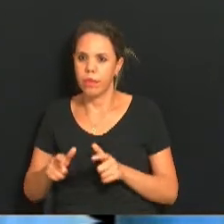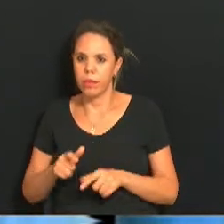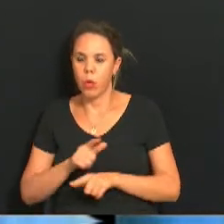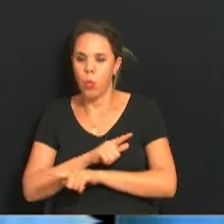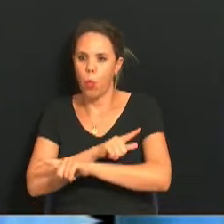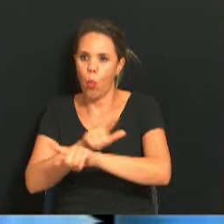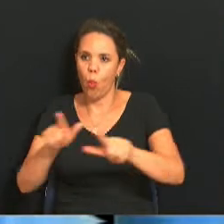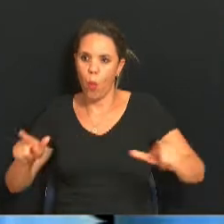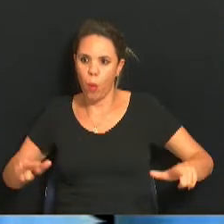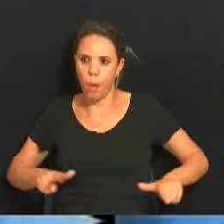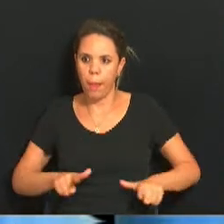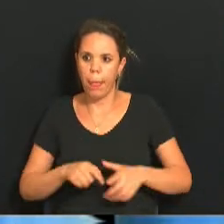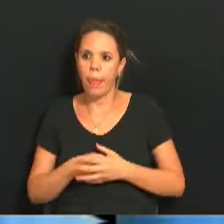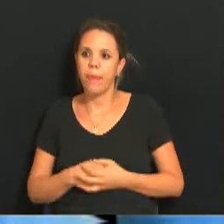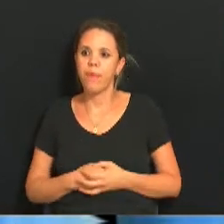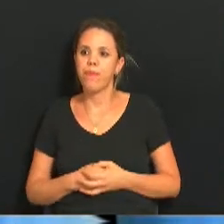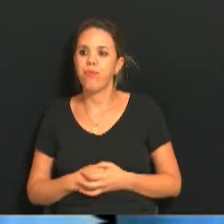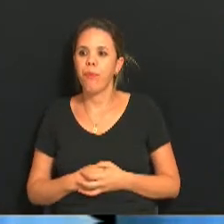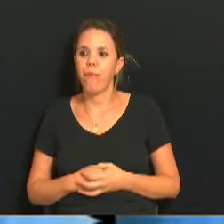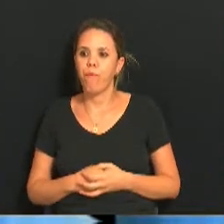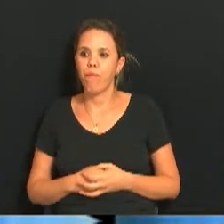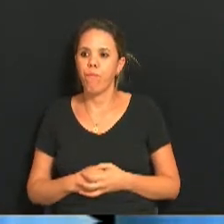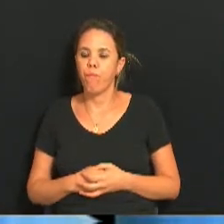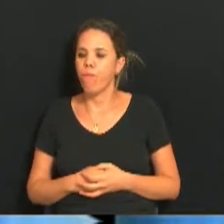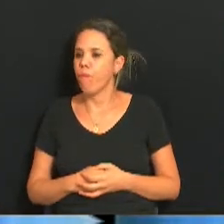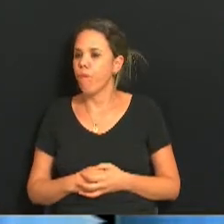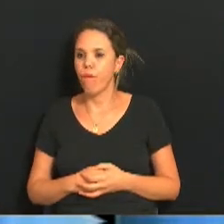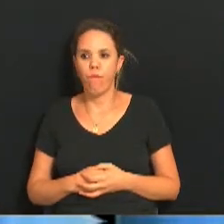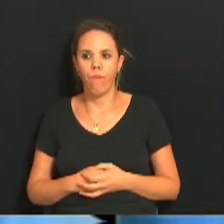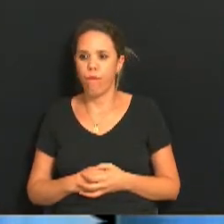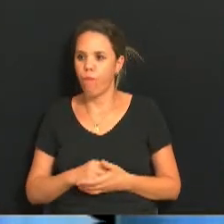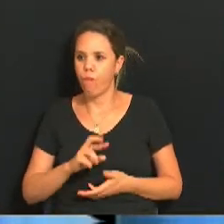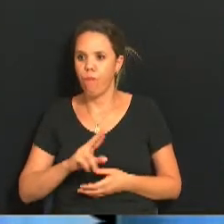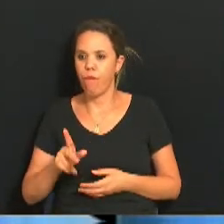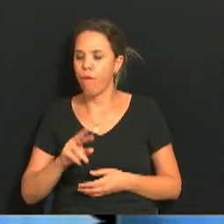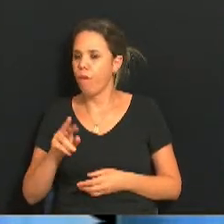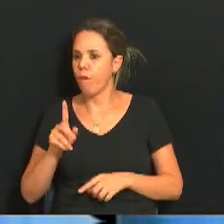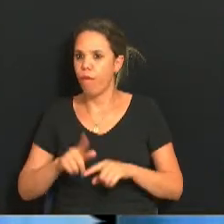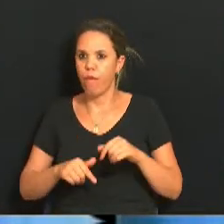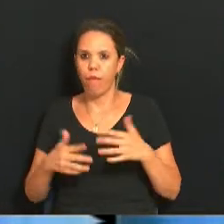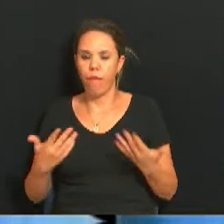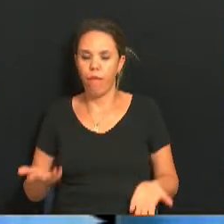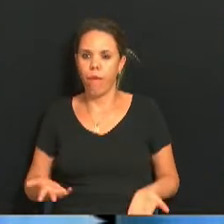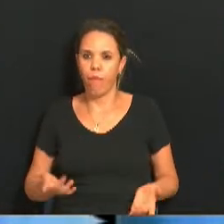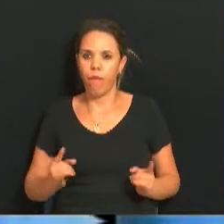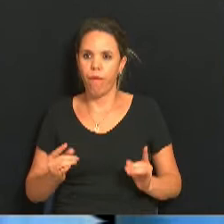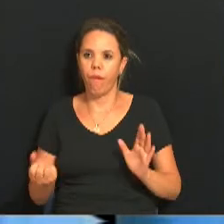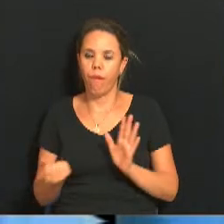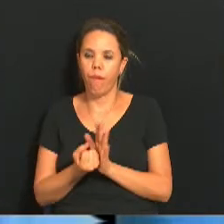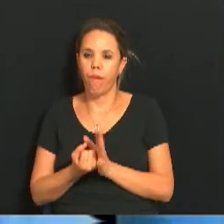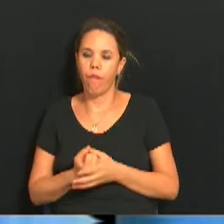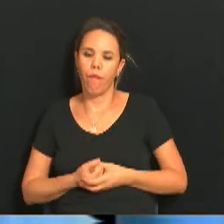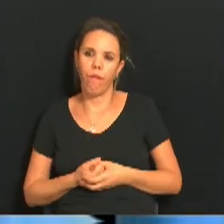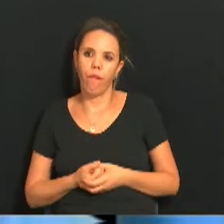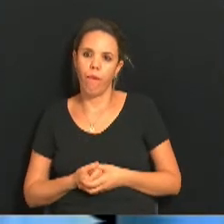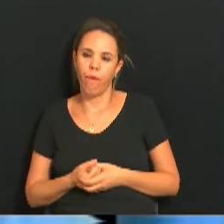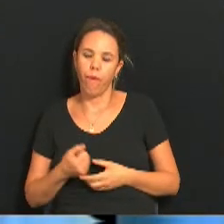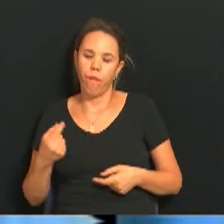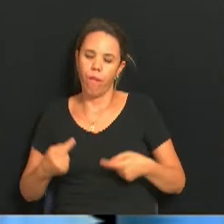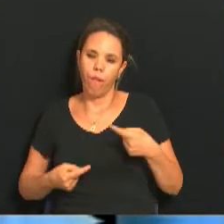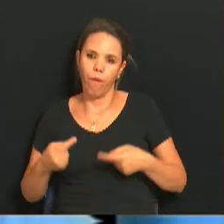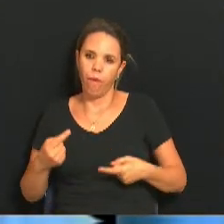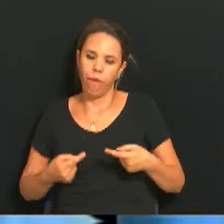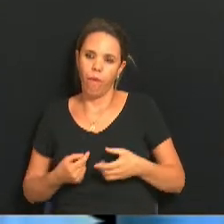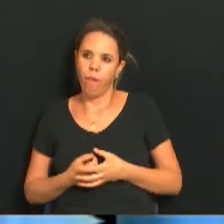o espaço vazio É ele não se configura com o bem material e o tombamento nessa como a discussão que nós